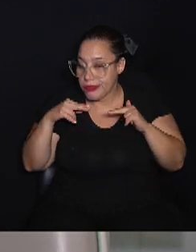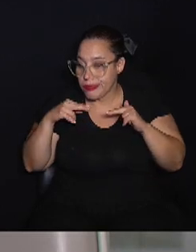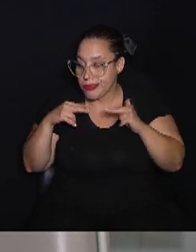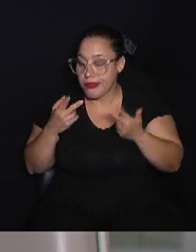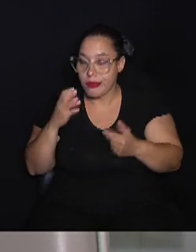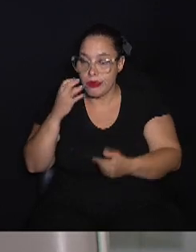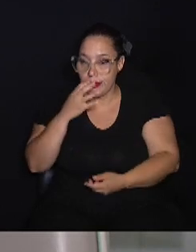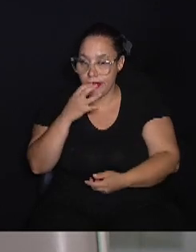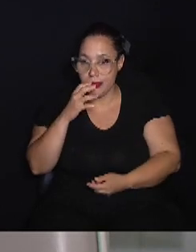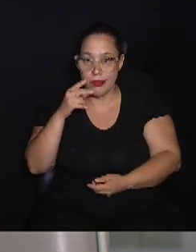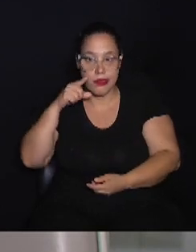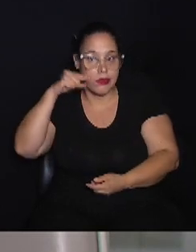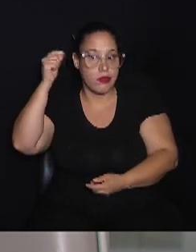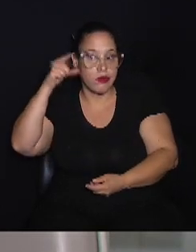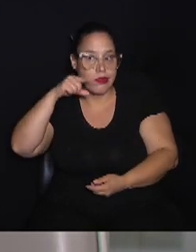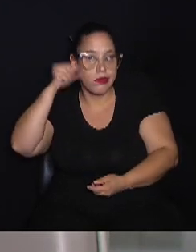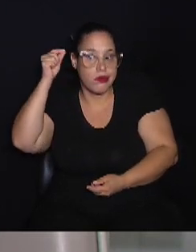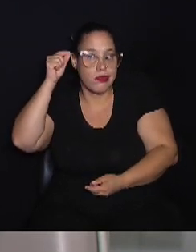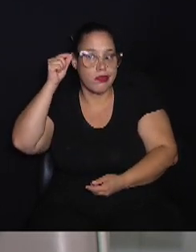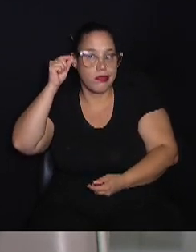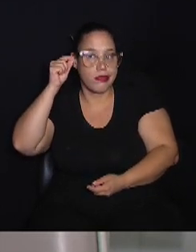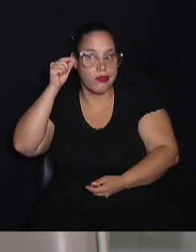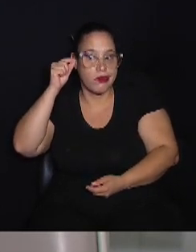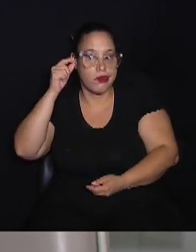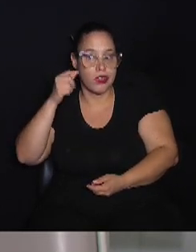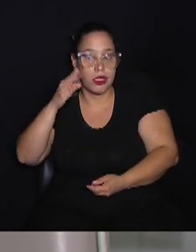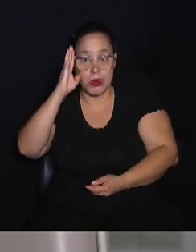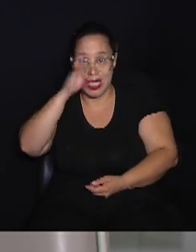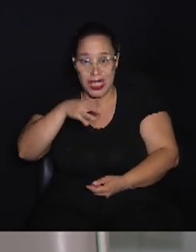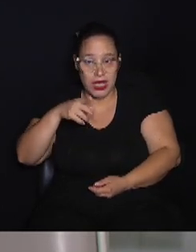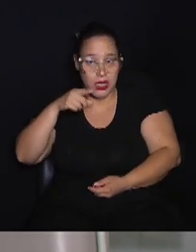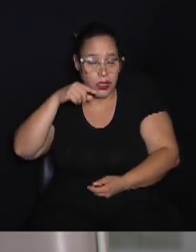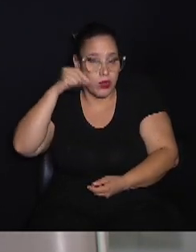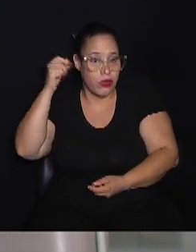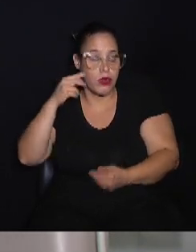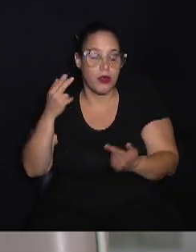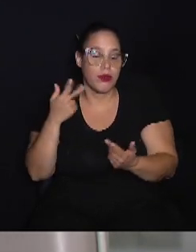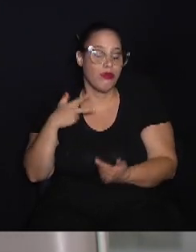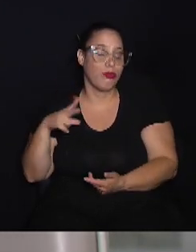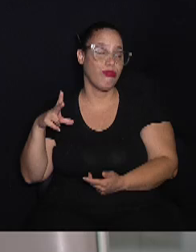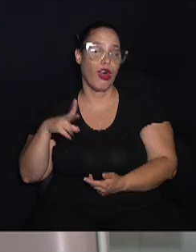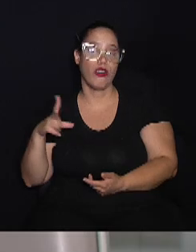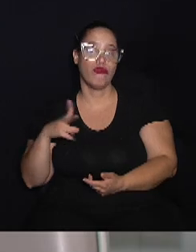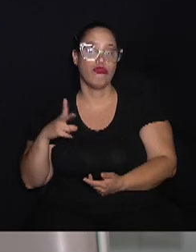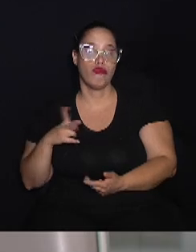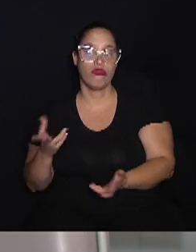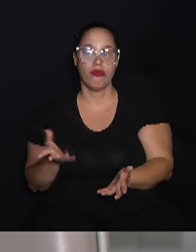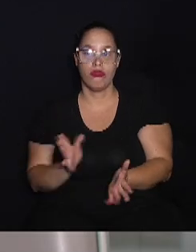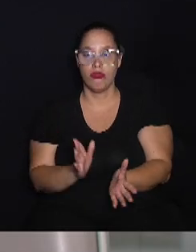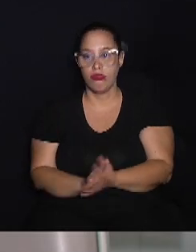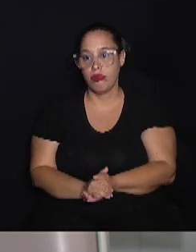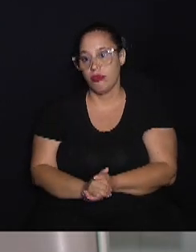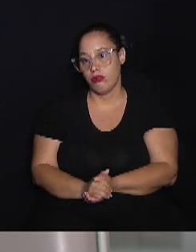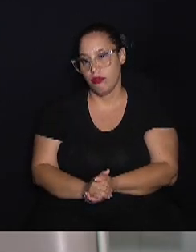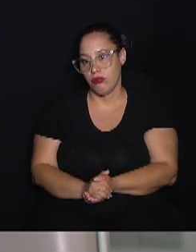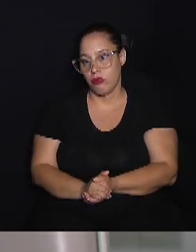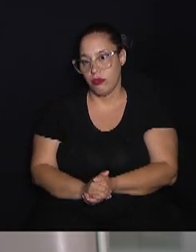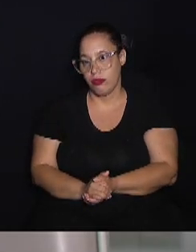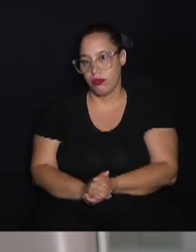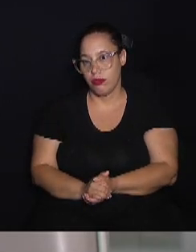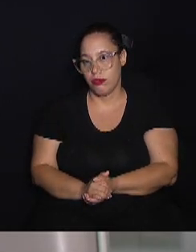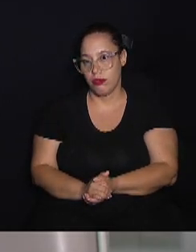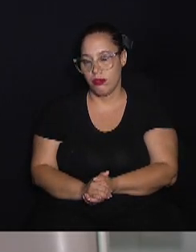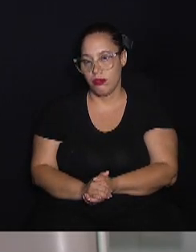principalmente felinos que tem uma série de de de particularidades aí para um pr para uma série de